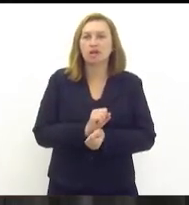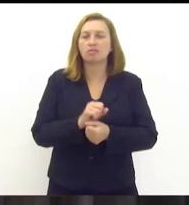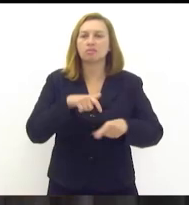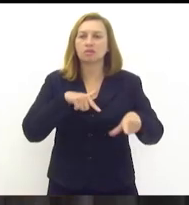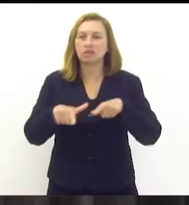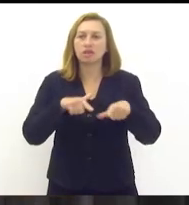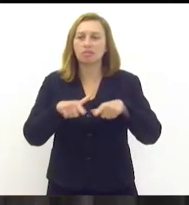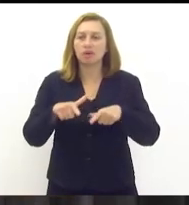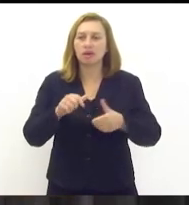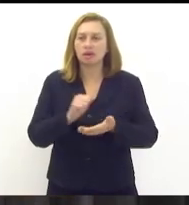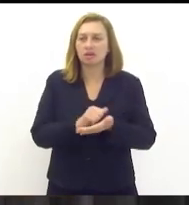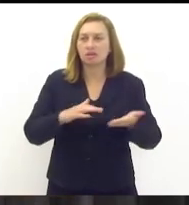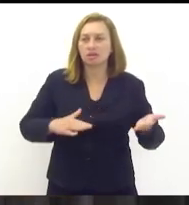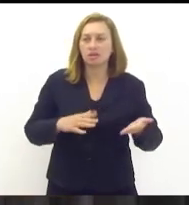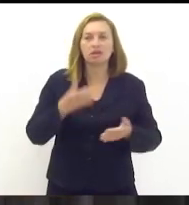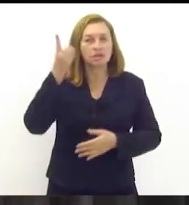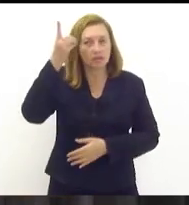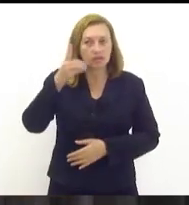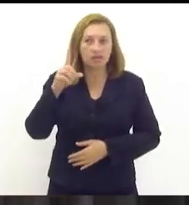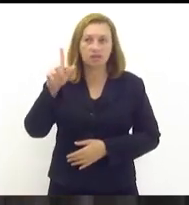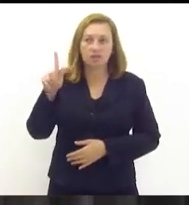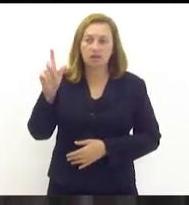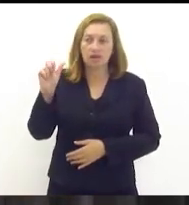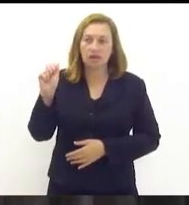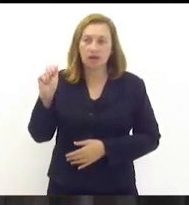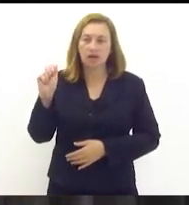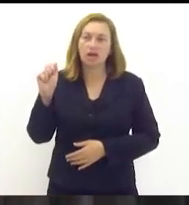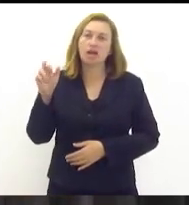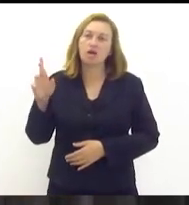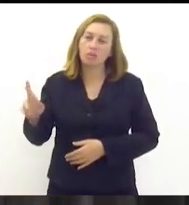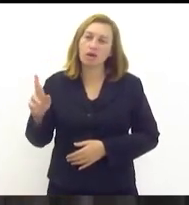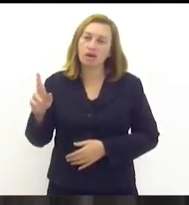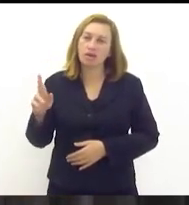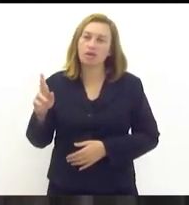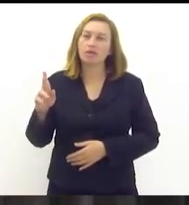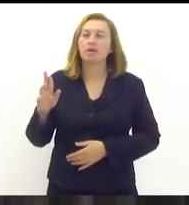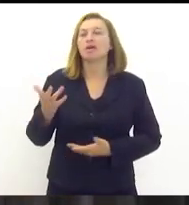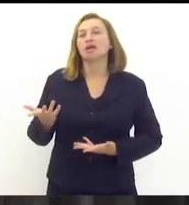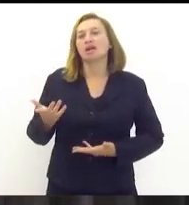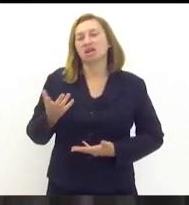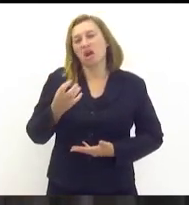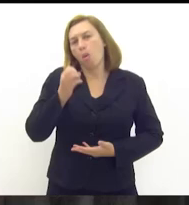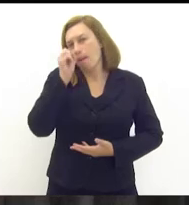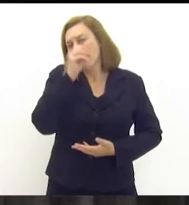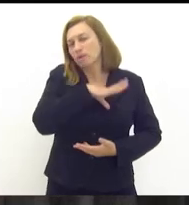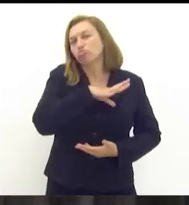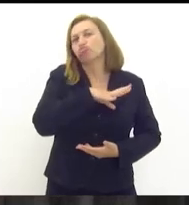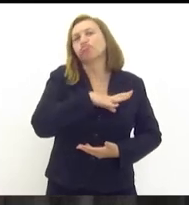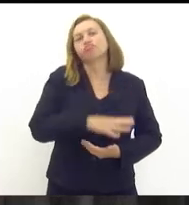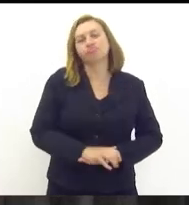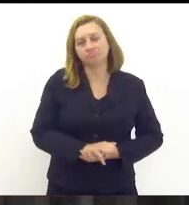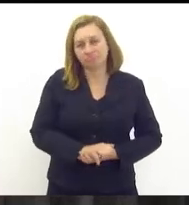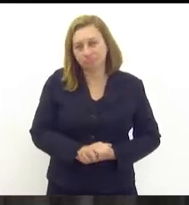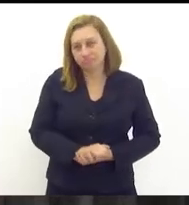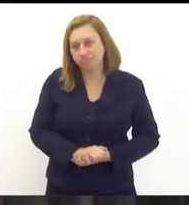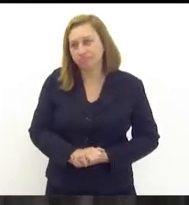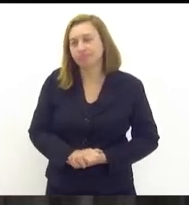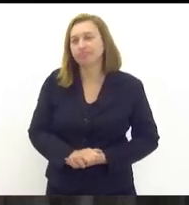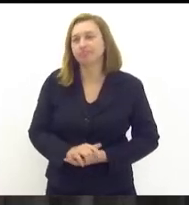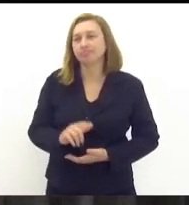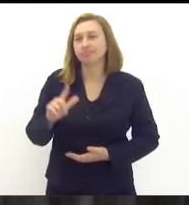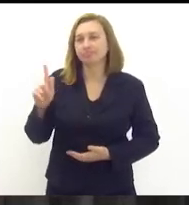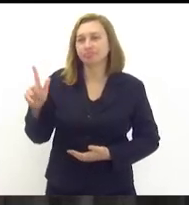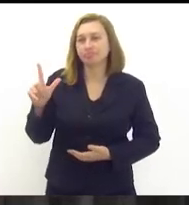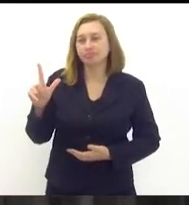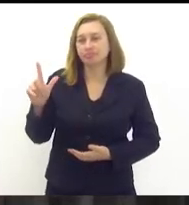do deputado Glauber Braga Isso é um absurdo isso é arbitrariedade e Glauber